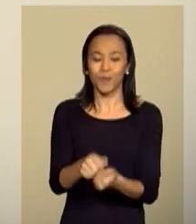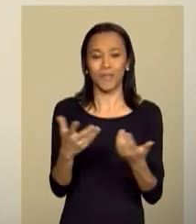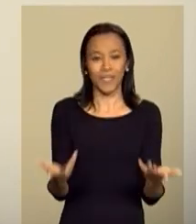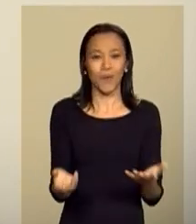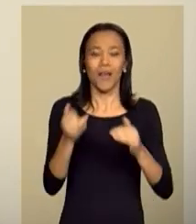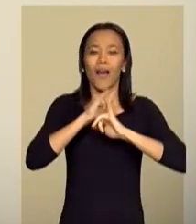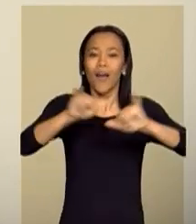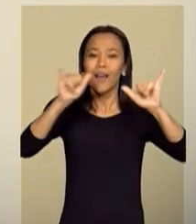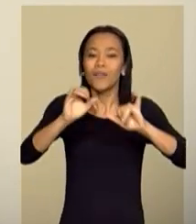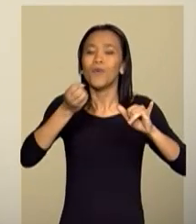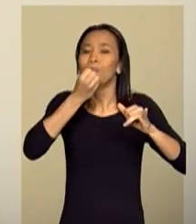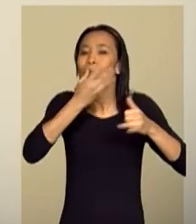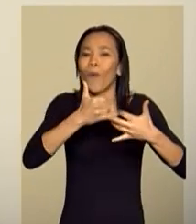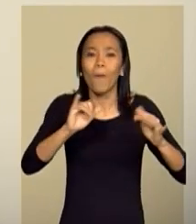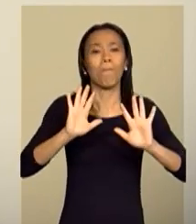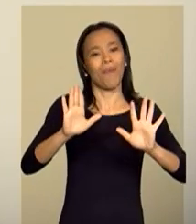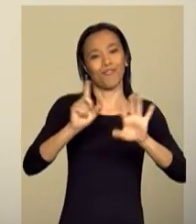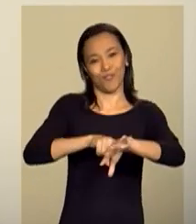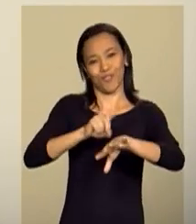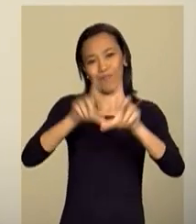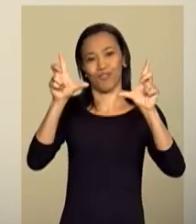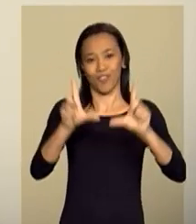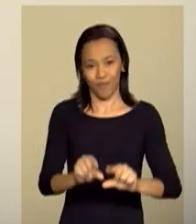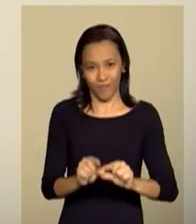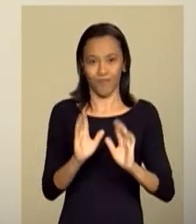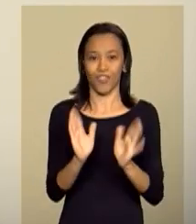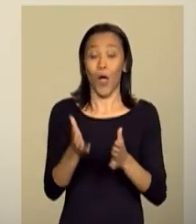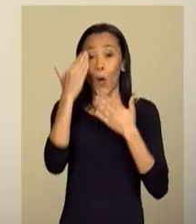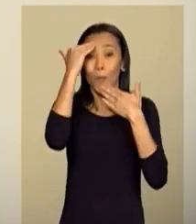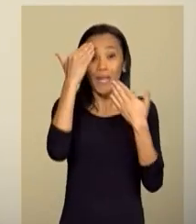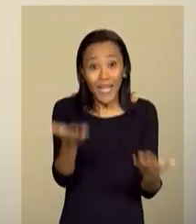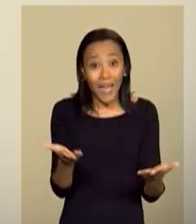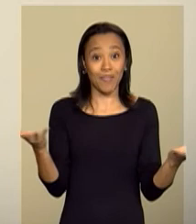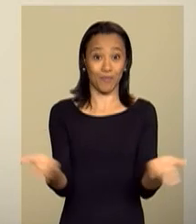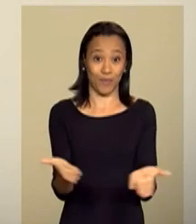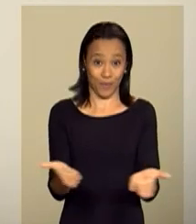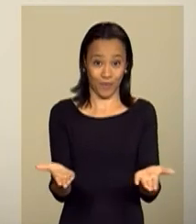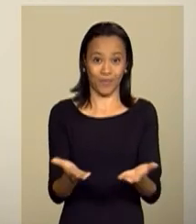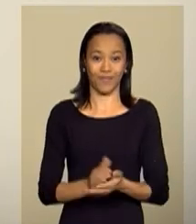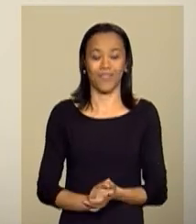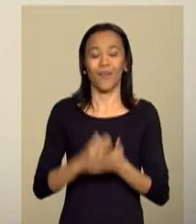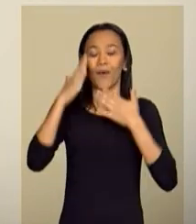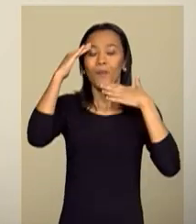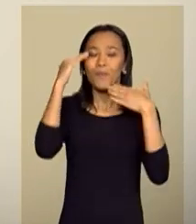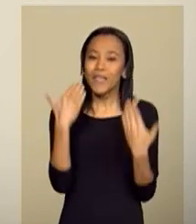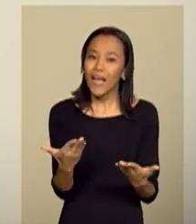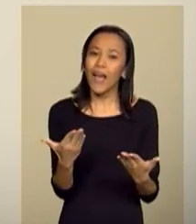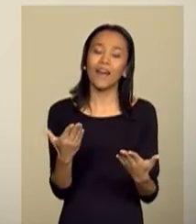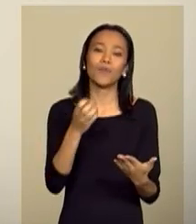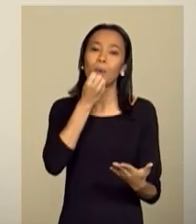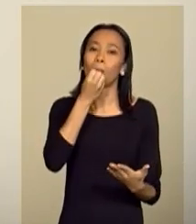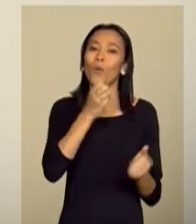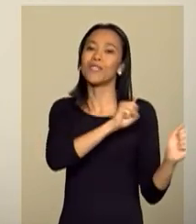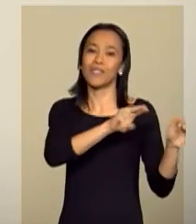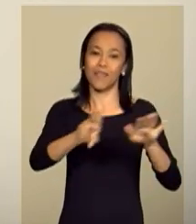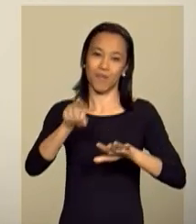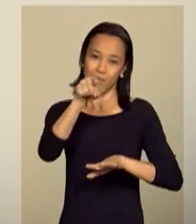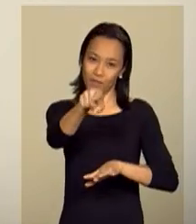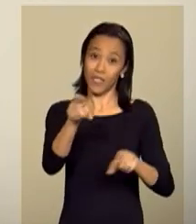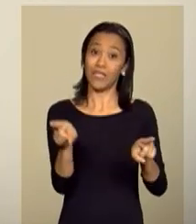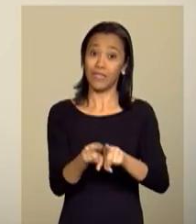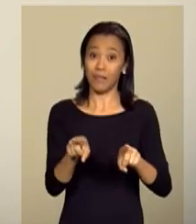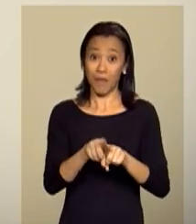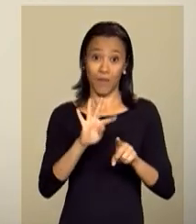notícias São boas mas infelizmente o nosso tempo hoje chegou ao fim obrigado por mais esse café Obrigada Luciano e uma boa semana para